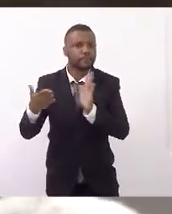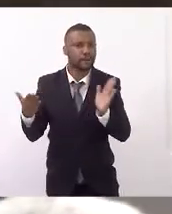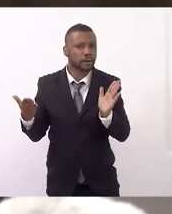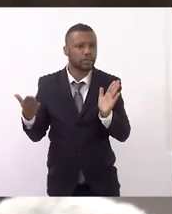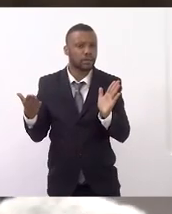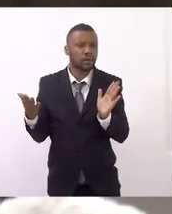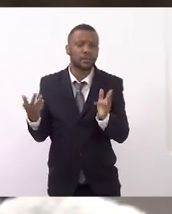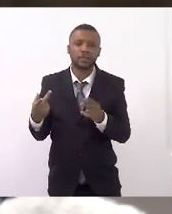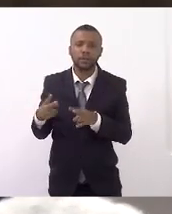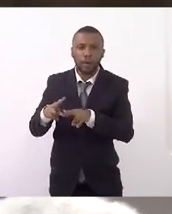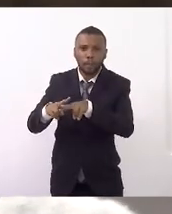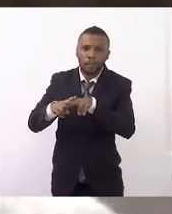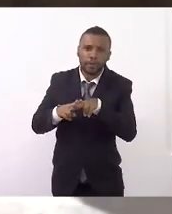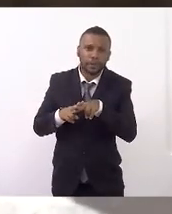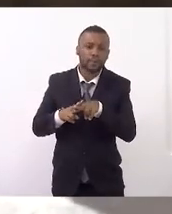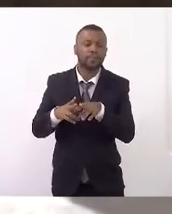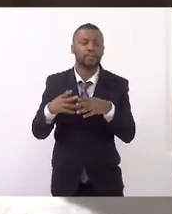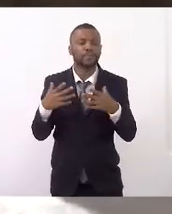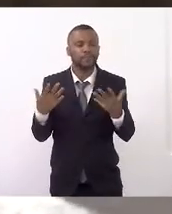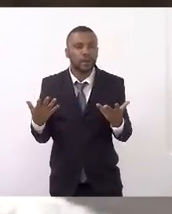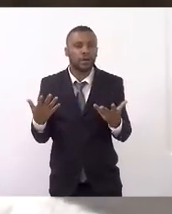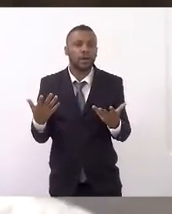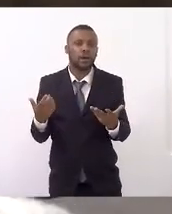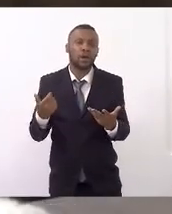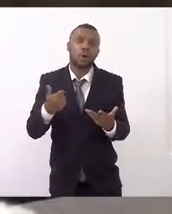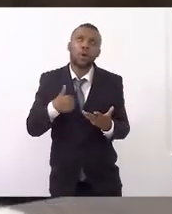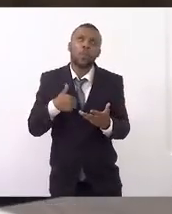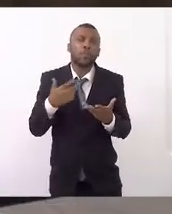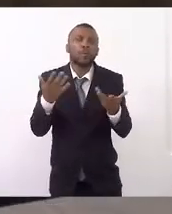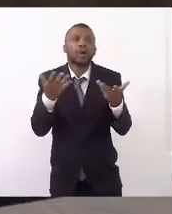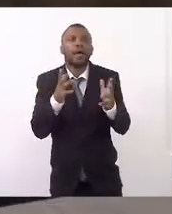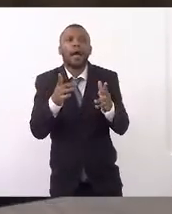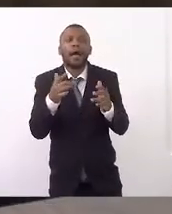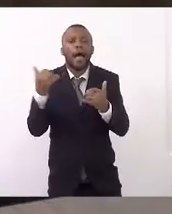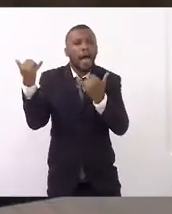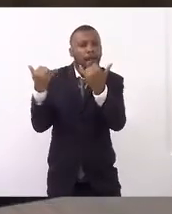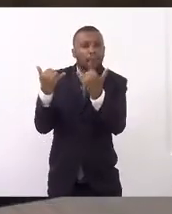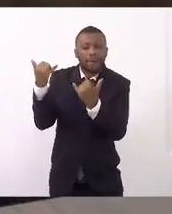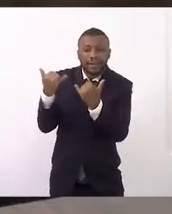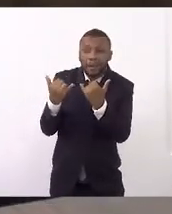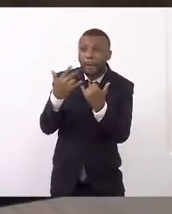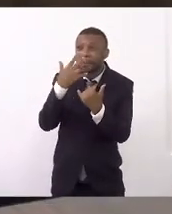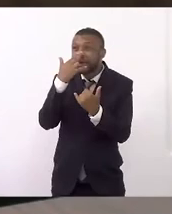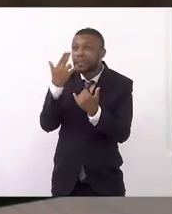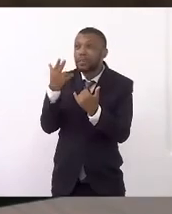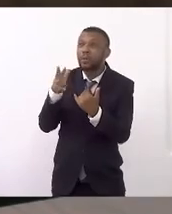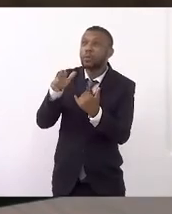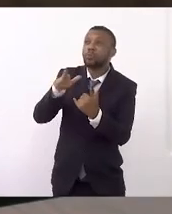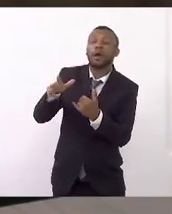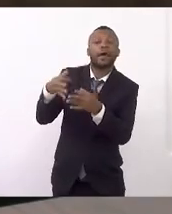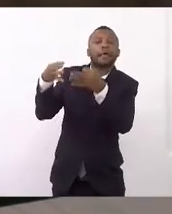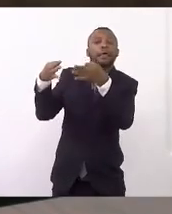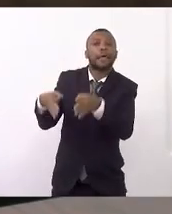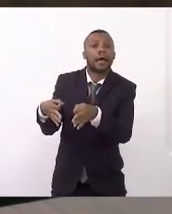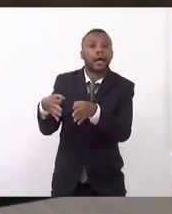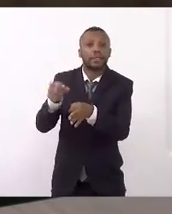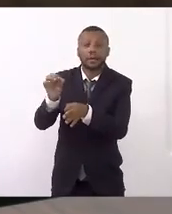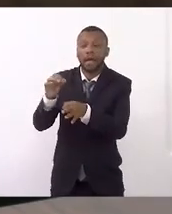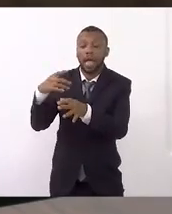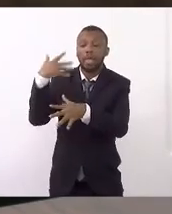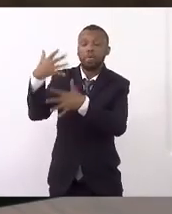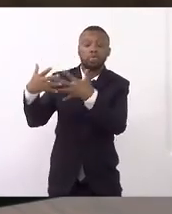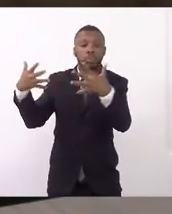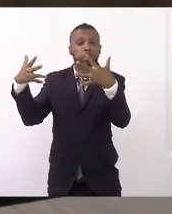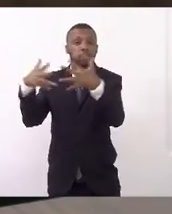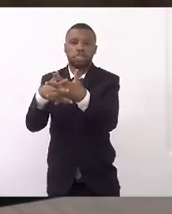Portanto, não que seja que a informação não seja procedente, mas esta informação de que a confusão impera não